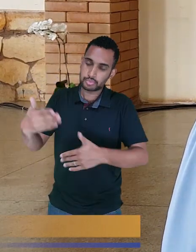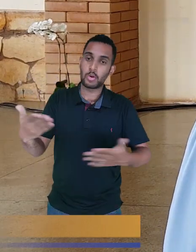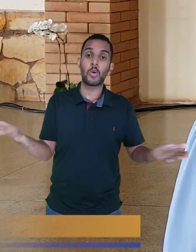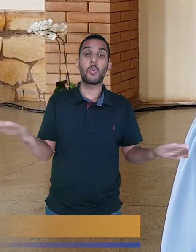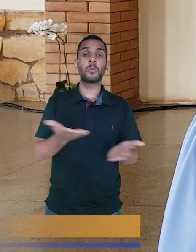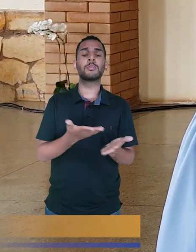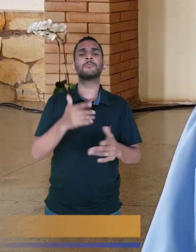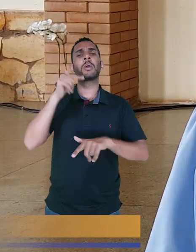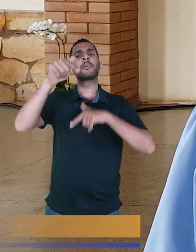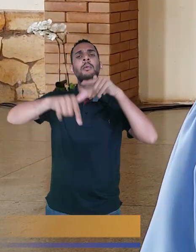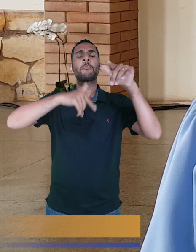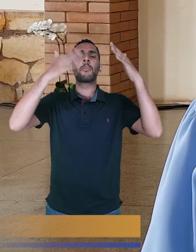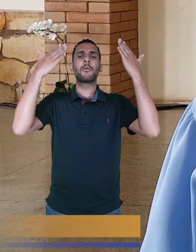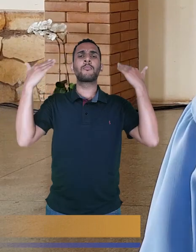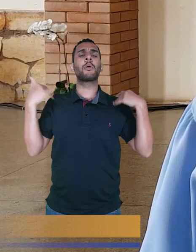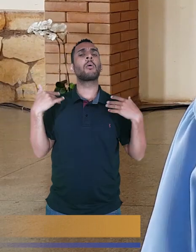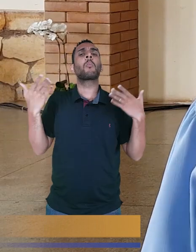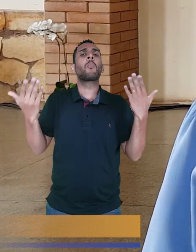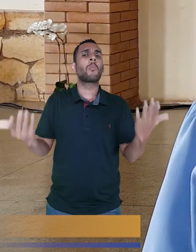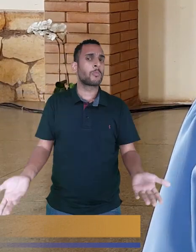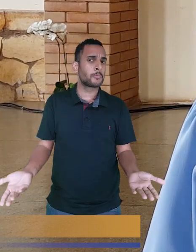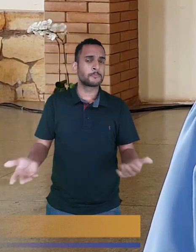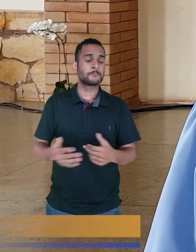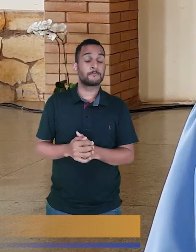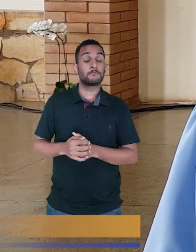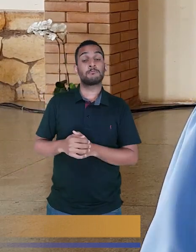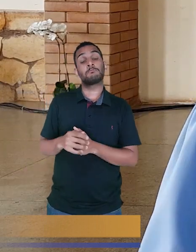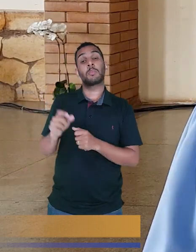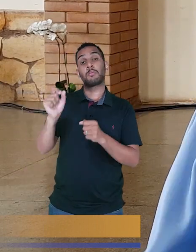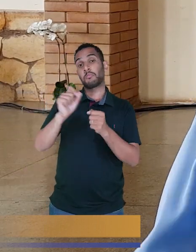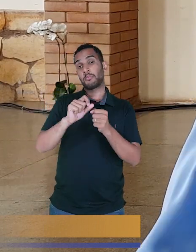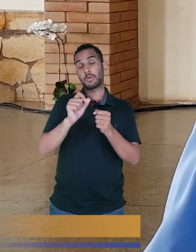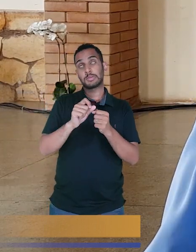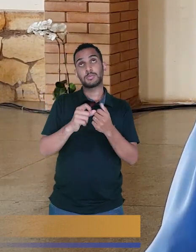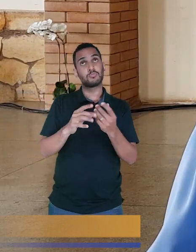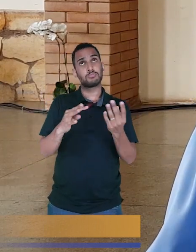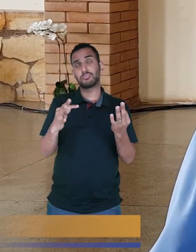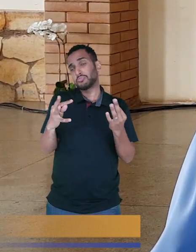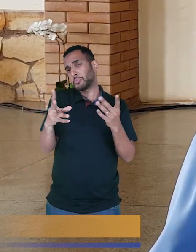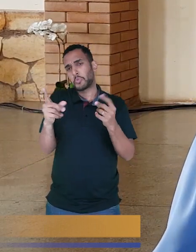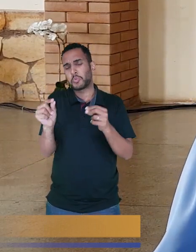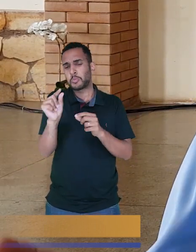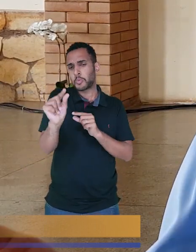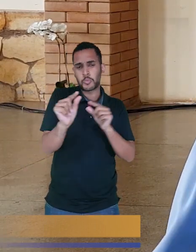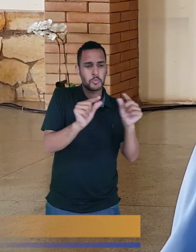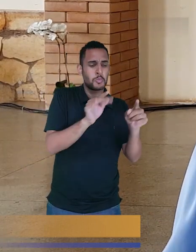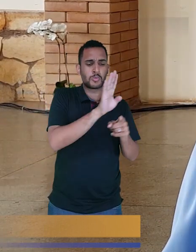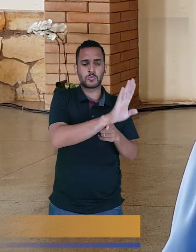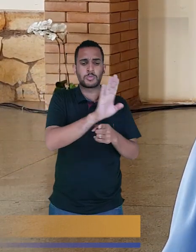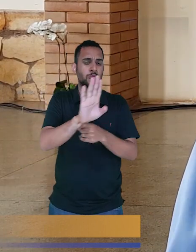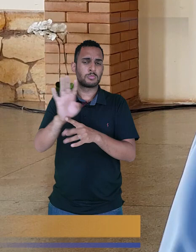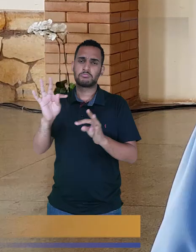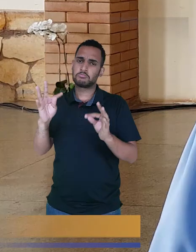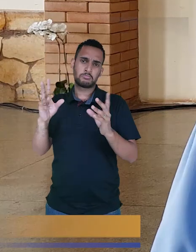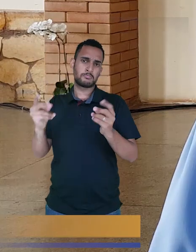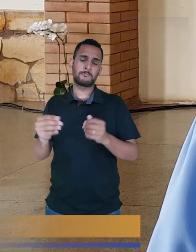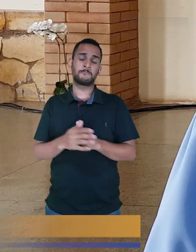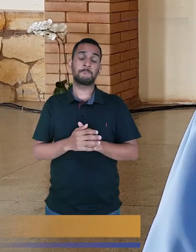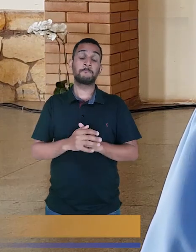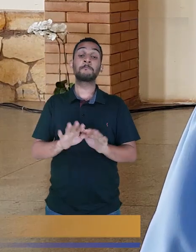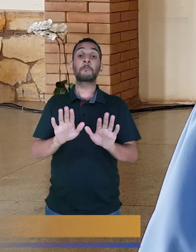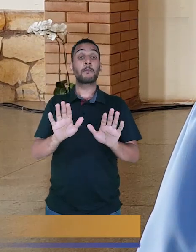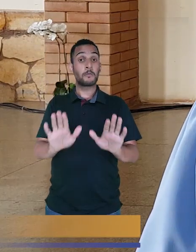fundação, desde o começo. Qual que é o trabalho das irmãs aqui? A gente faz, poderíamos dizer, quase de tudo um pouco, né?